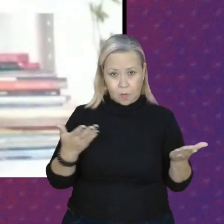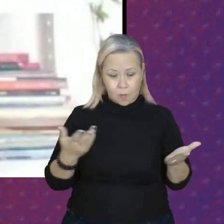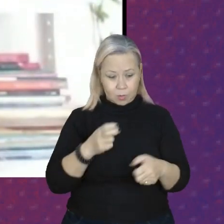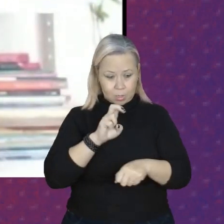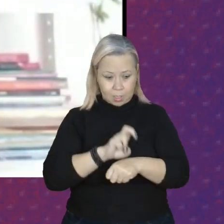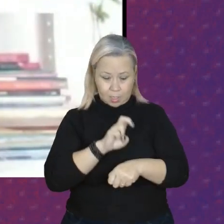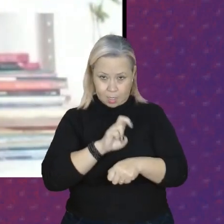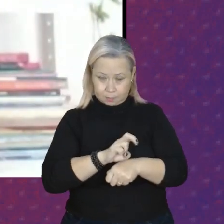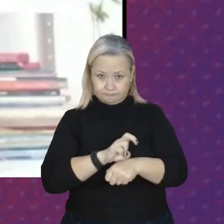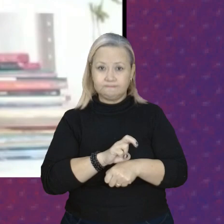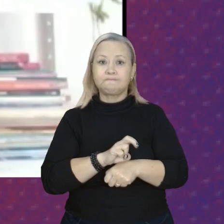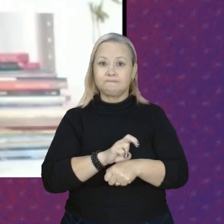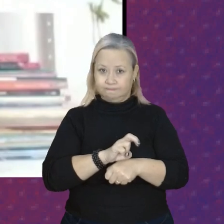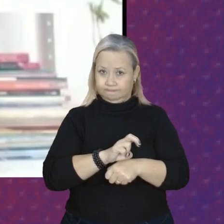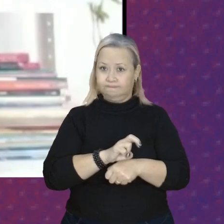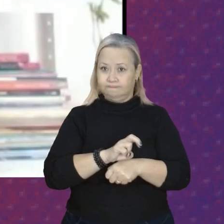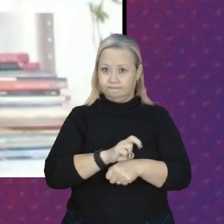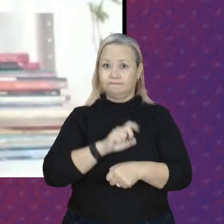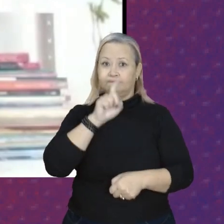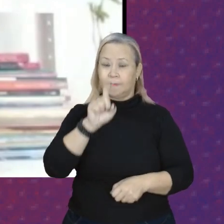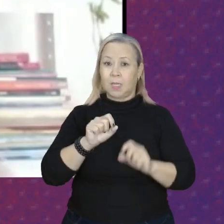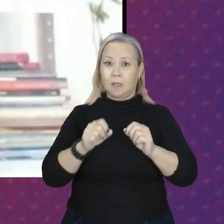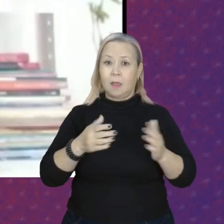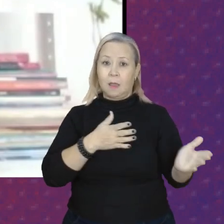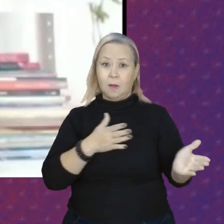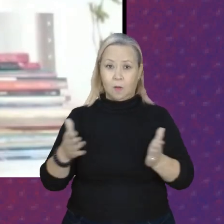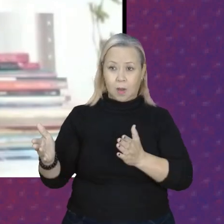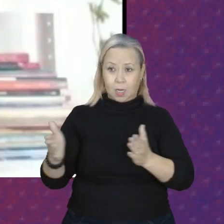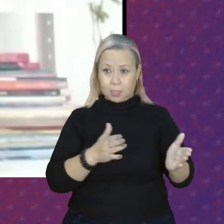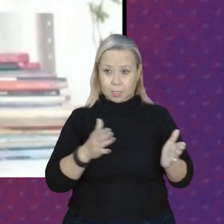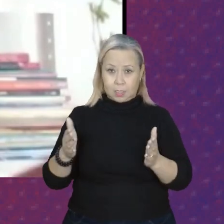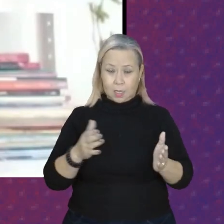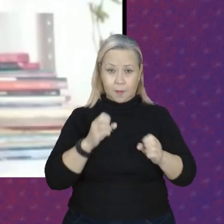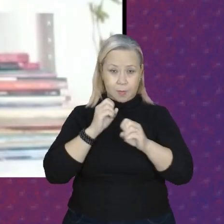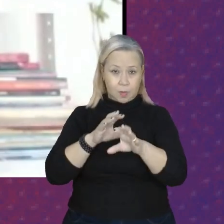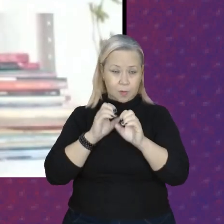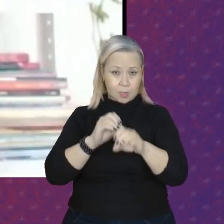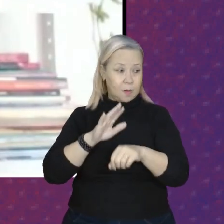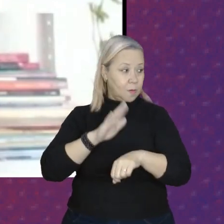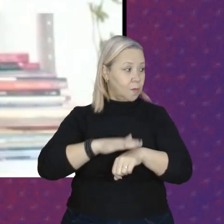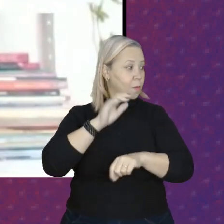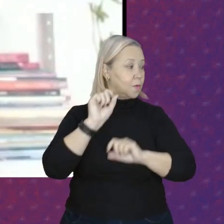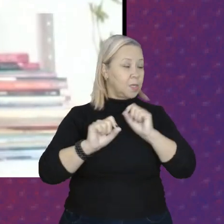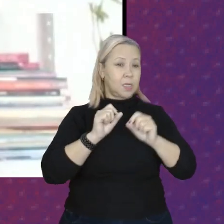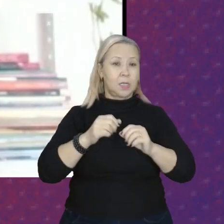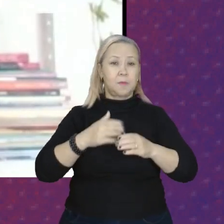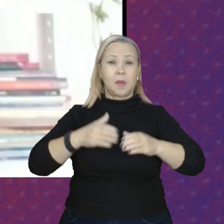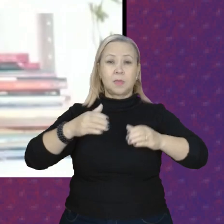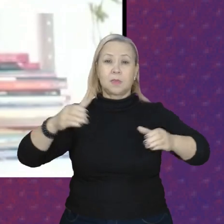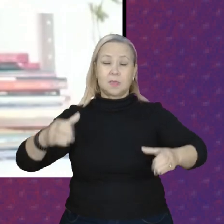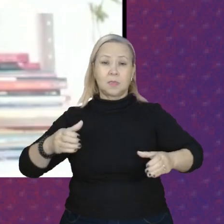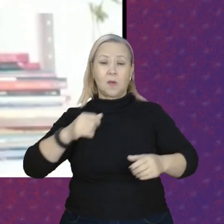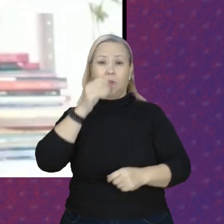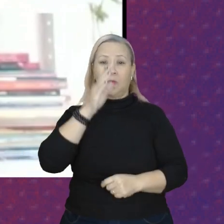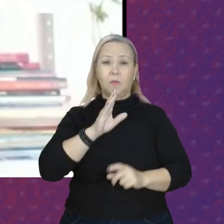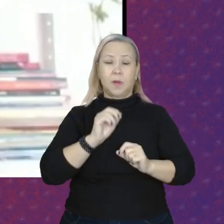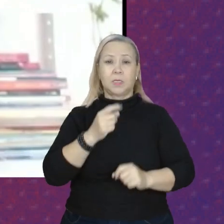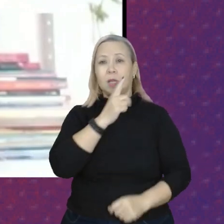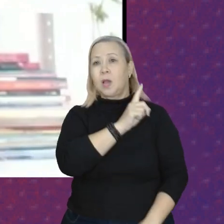creche, ela é a subetapa da educação que mais cresceu no Brasil